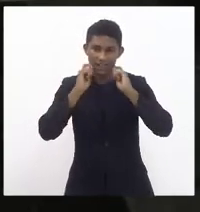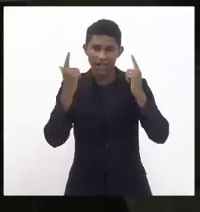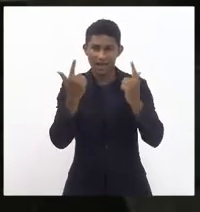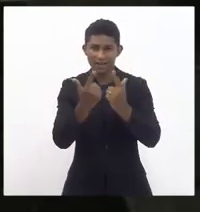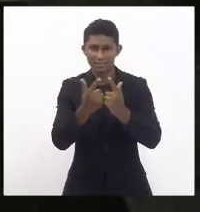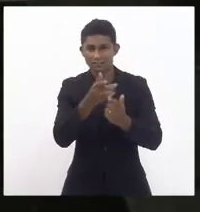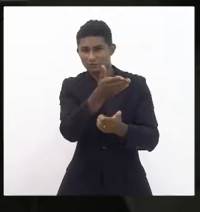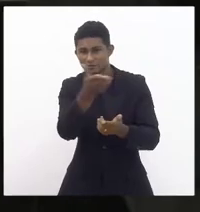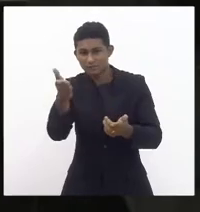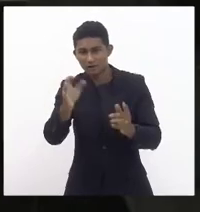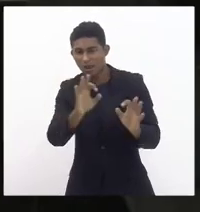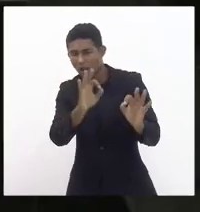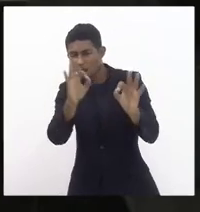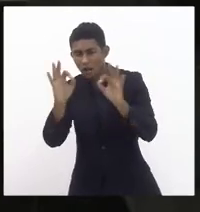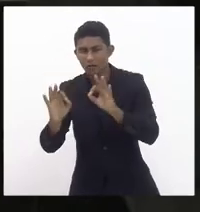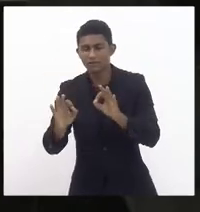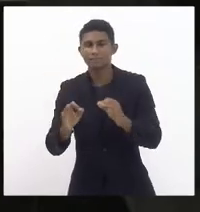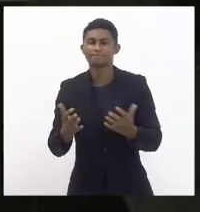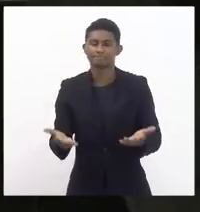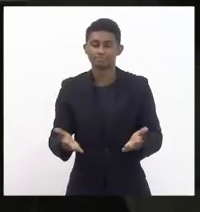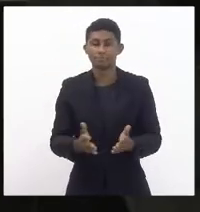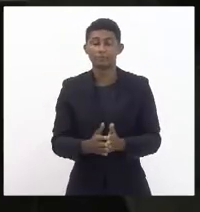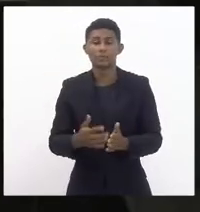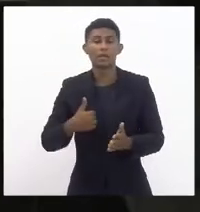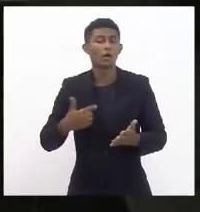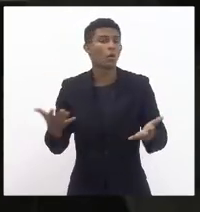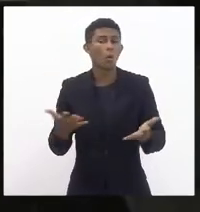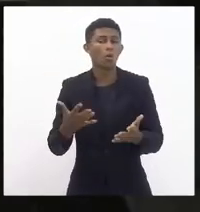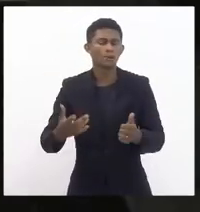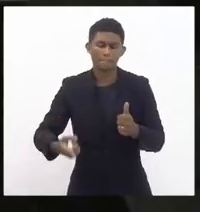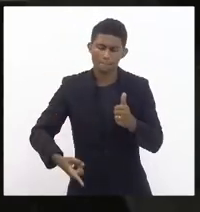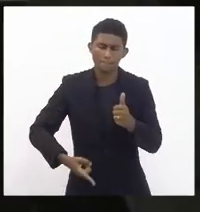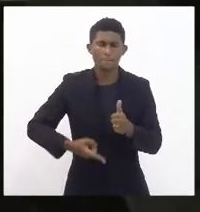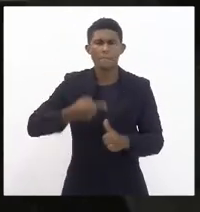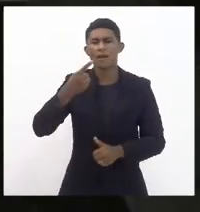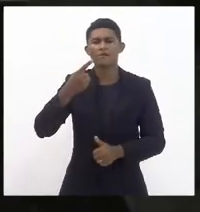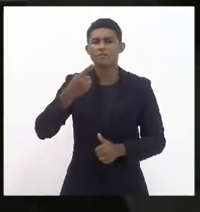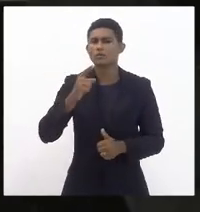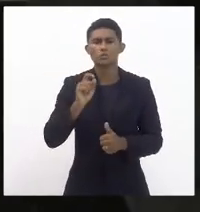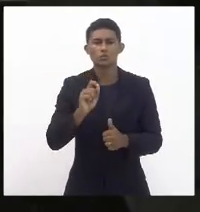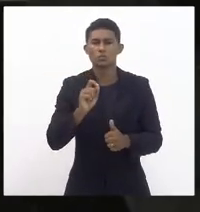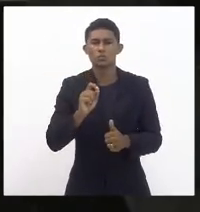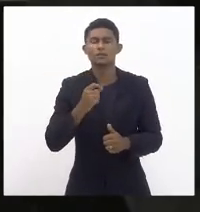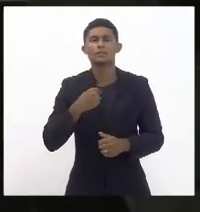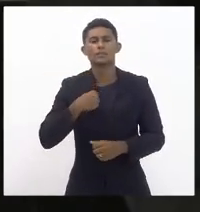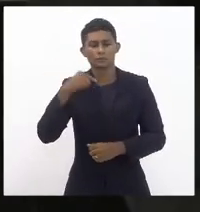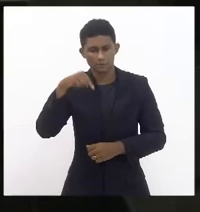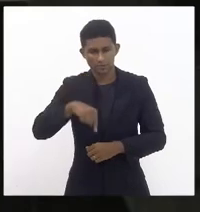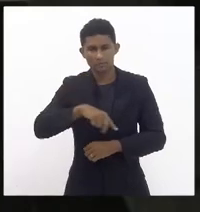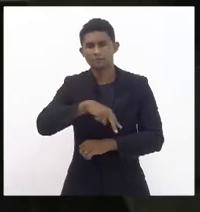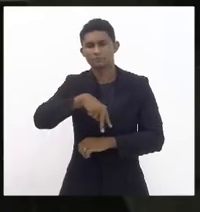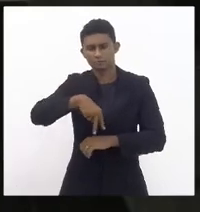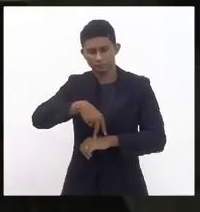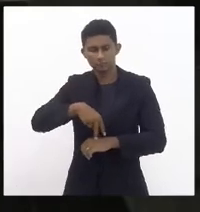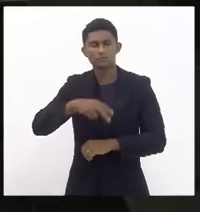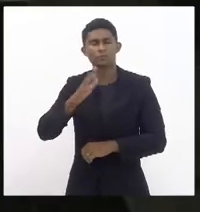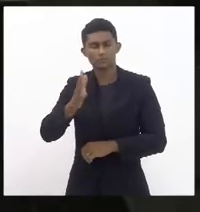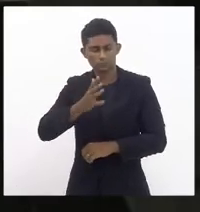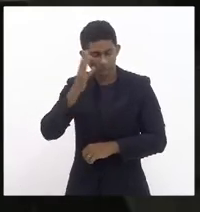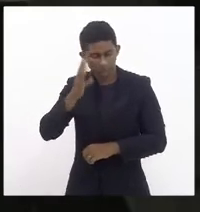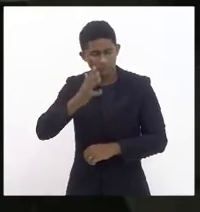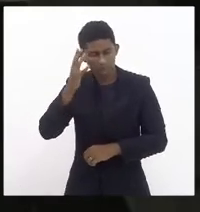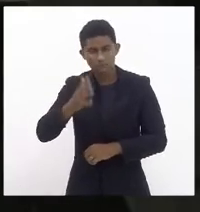alerj pela primeira vez hoje Deputado ele é o Marco ele vou fazer uso da palavra